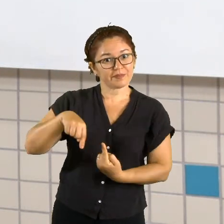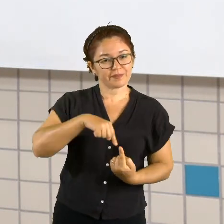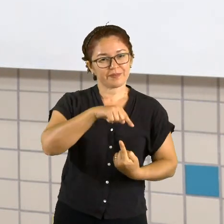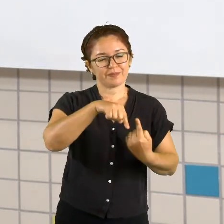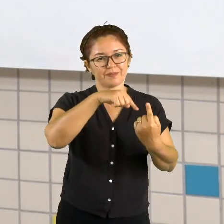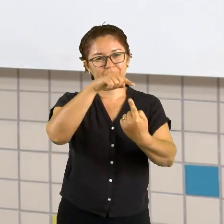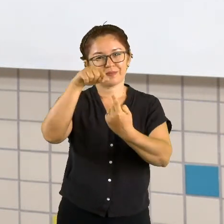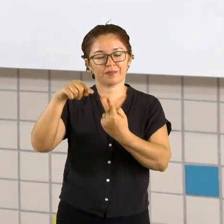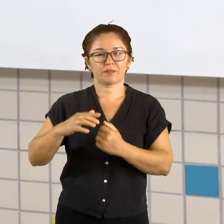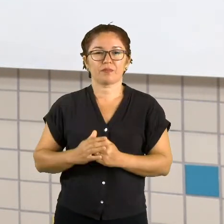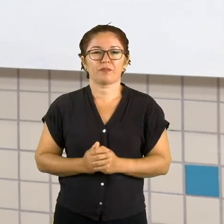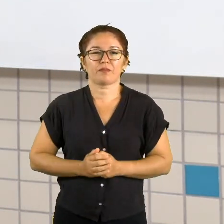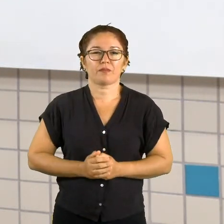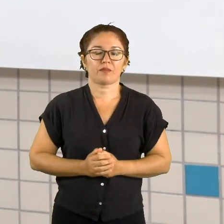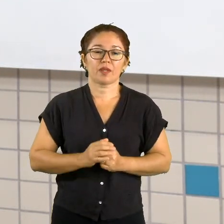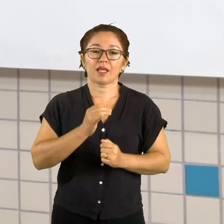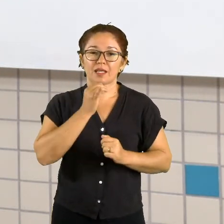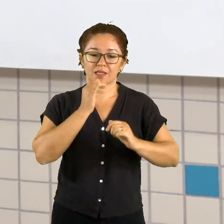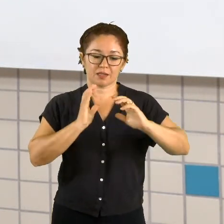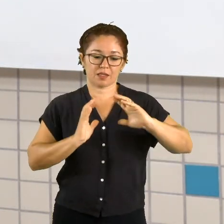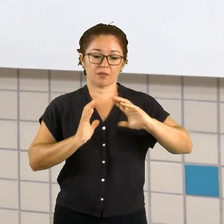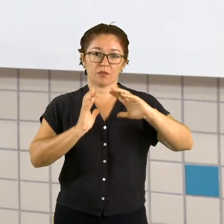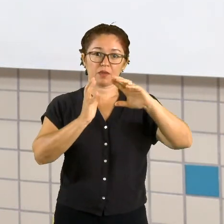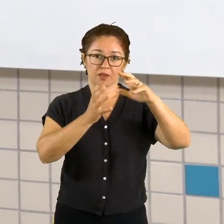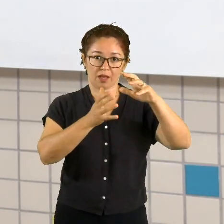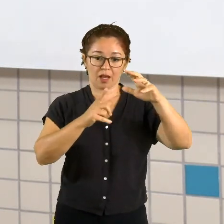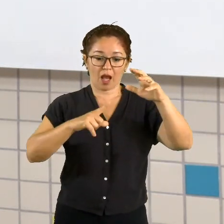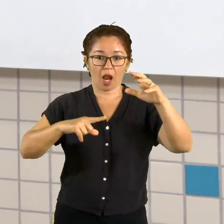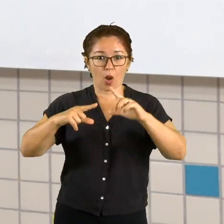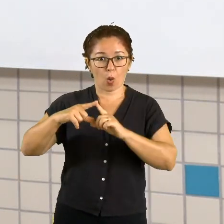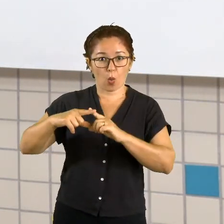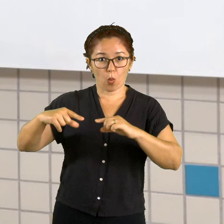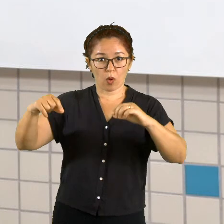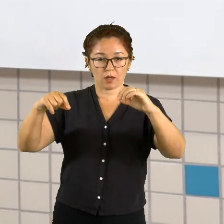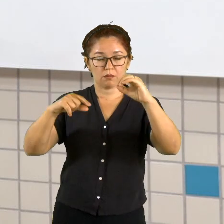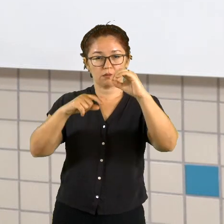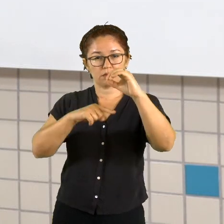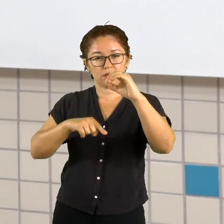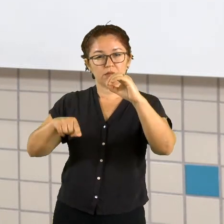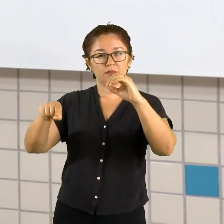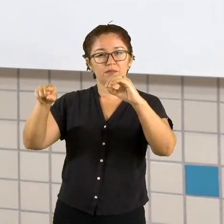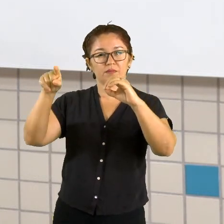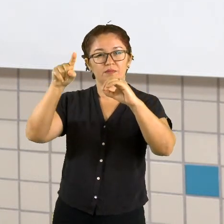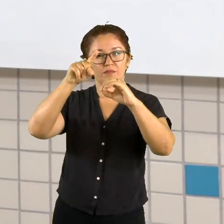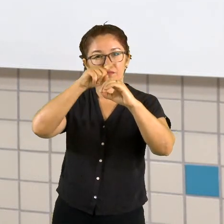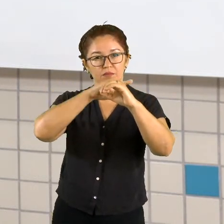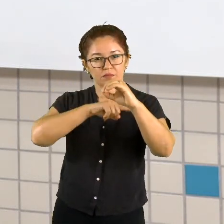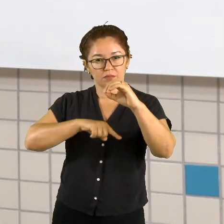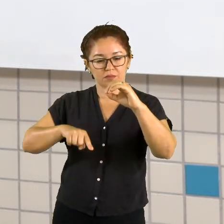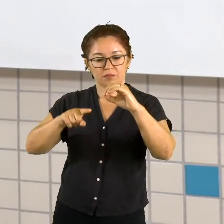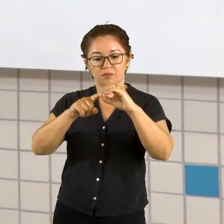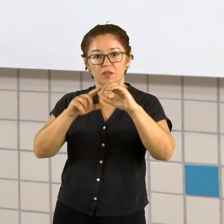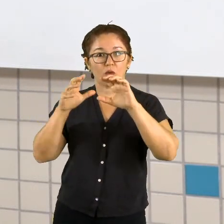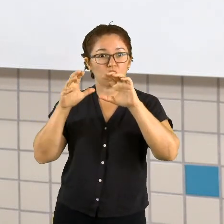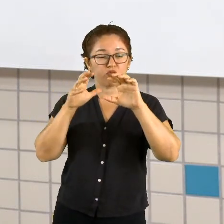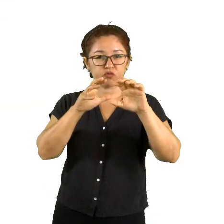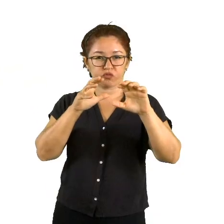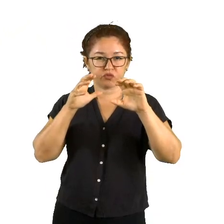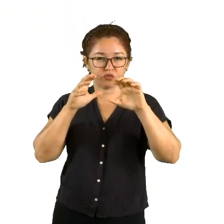causa algumas consequências no nosso planeta. Assim como a Terra tem gravidade ou